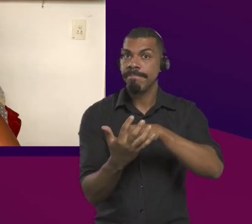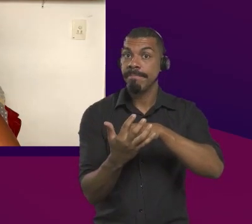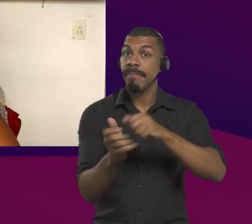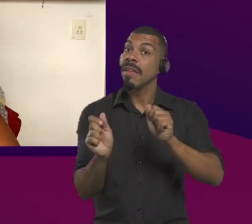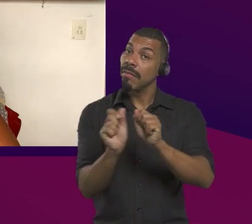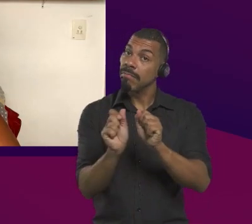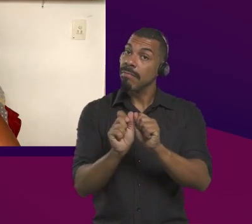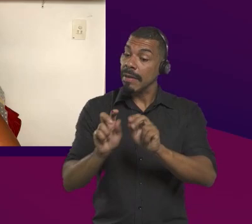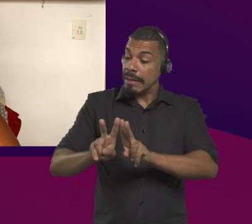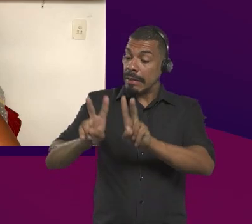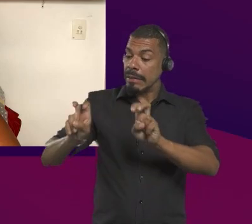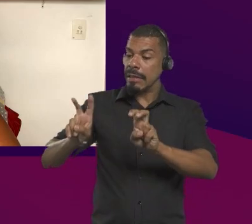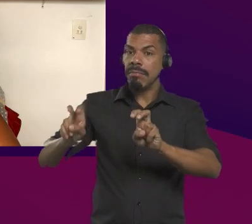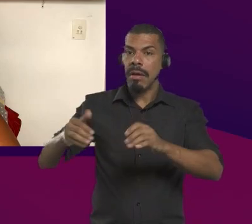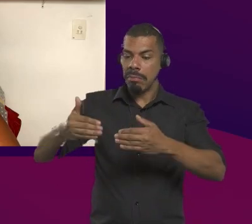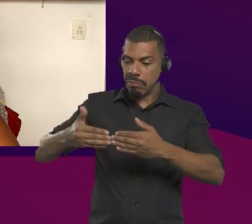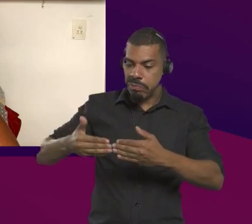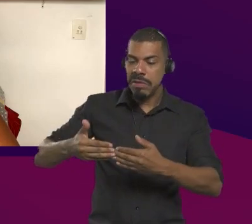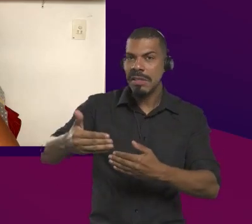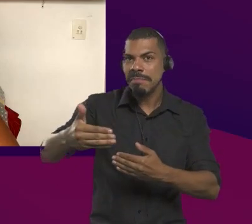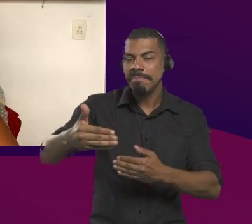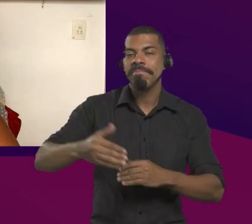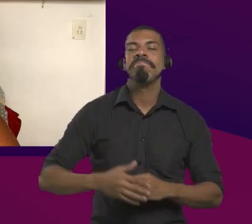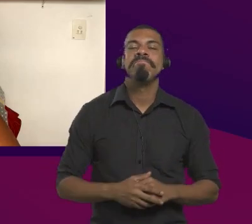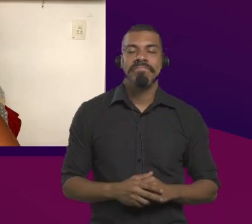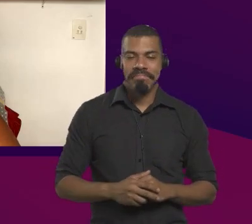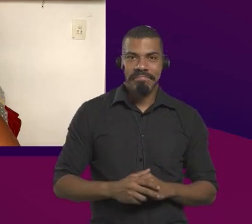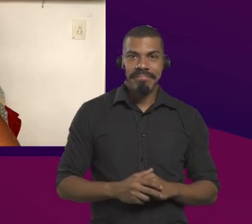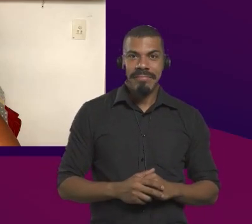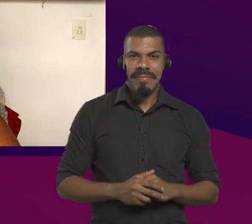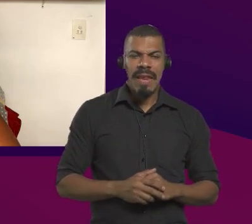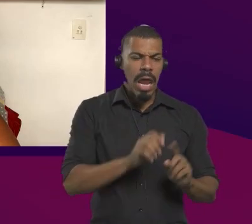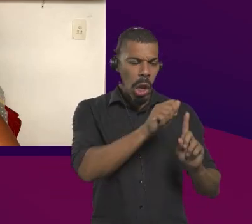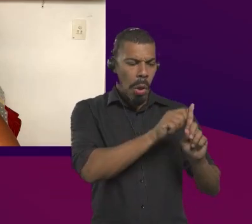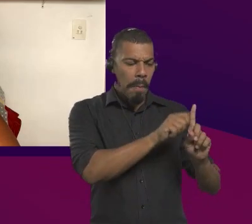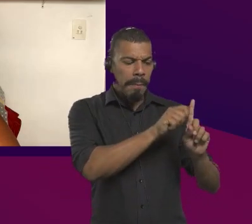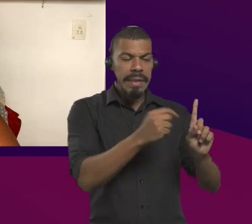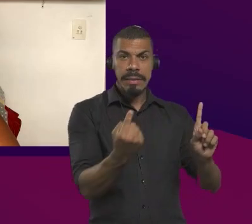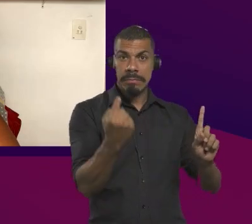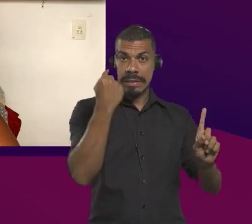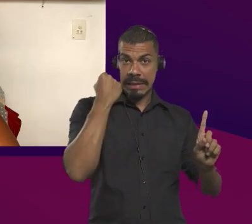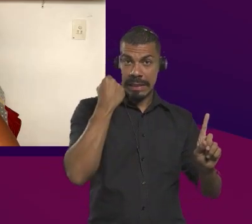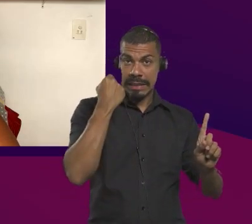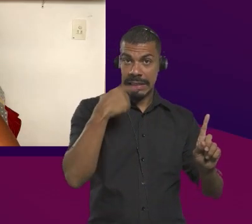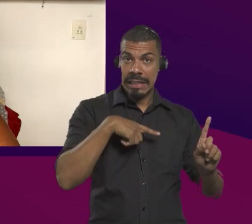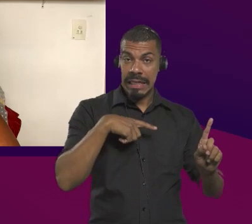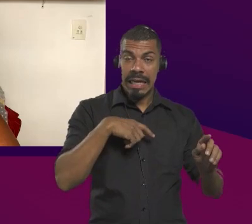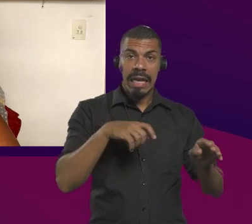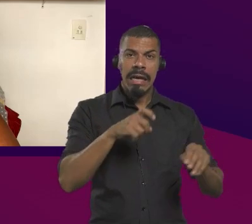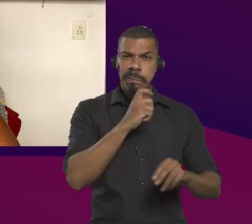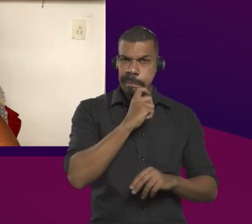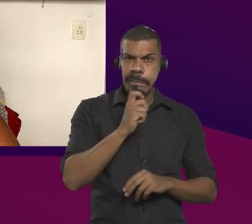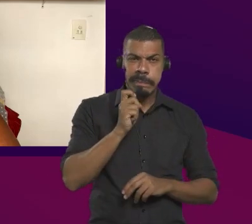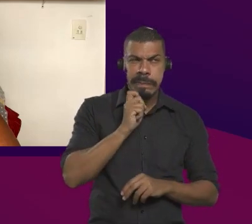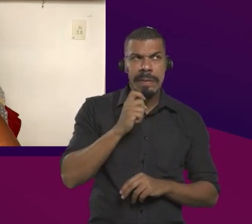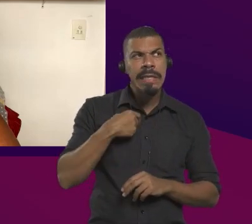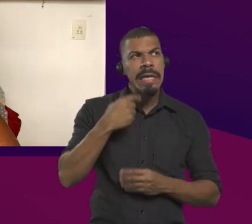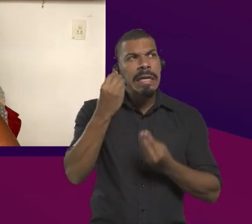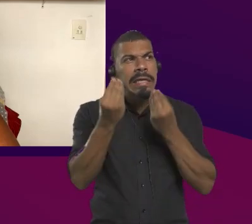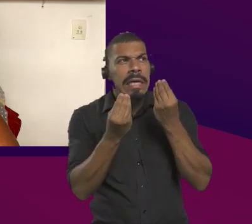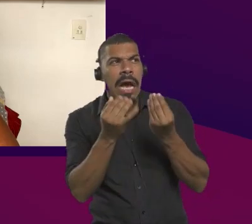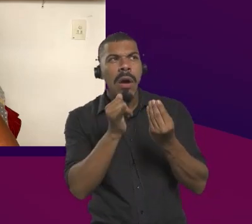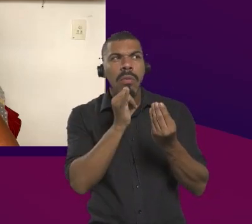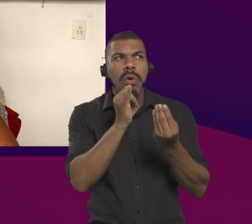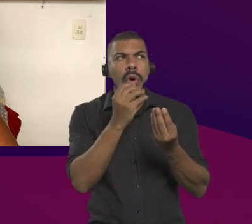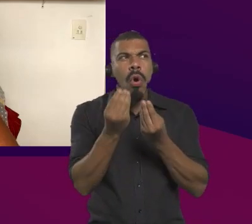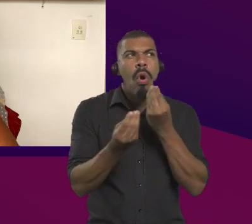fez esse assunto andar pra caramba. Eu até falei isso na Marie Claire agora do mês passado, que é ousado na minha parte falar isso, mas eu penso que a